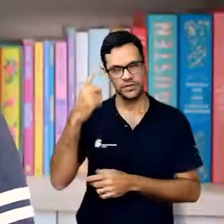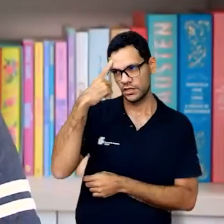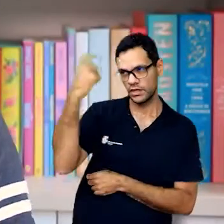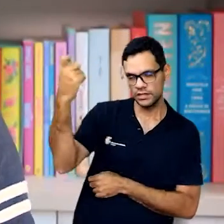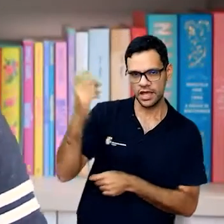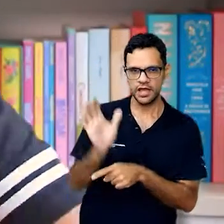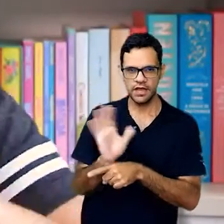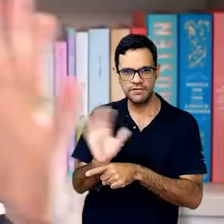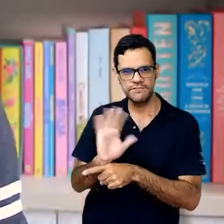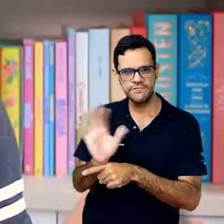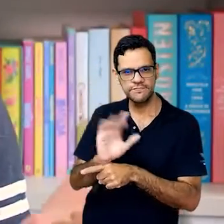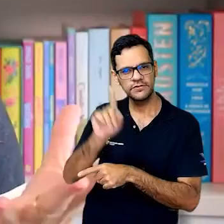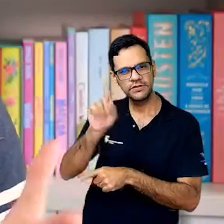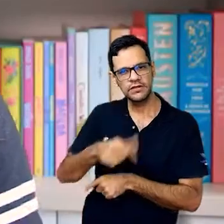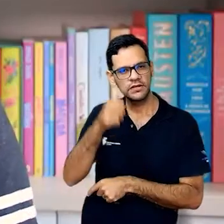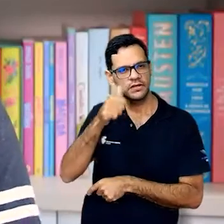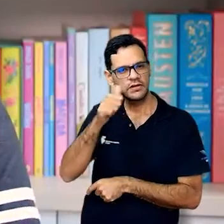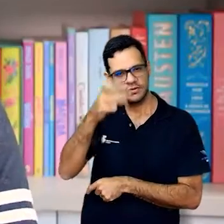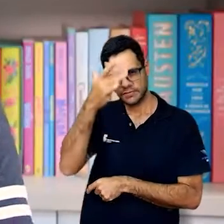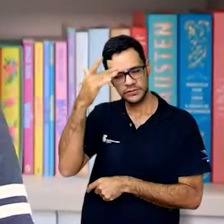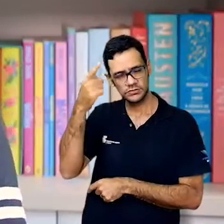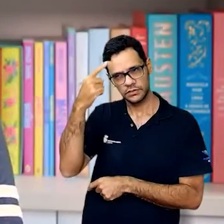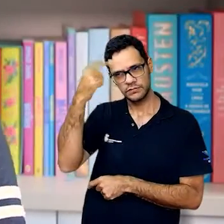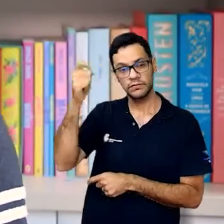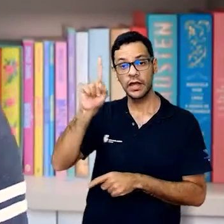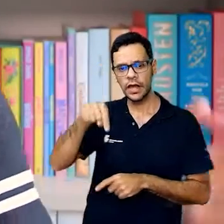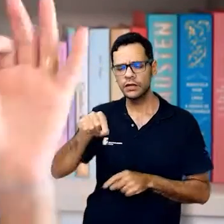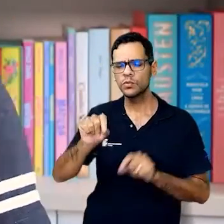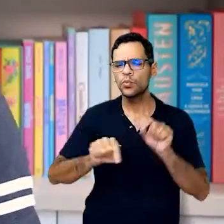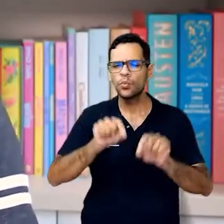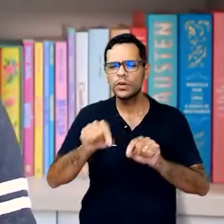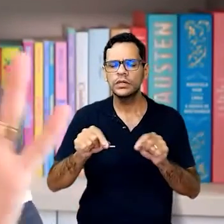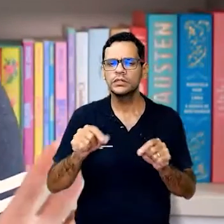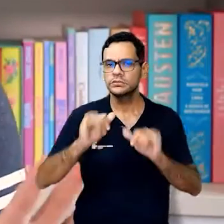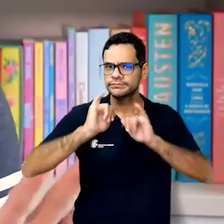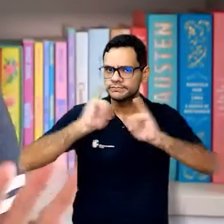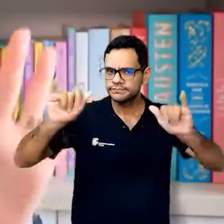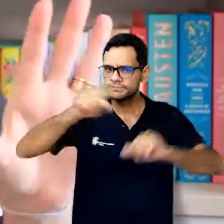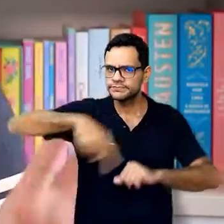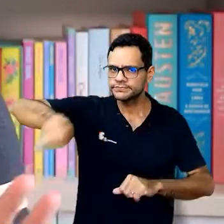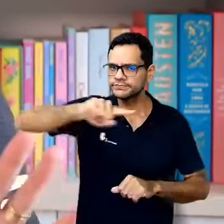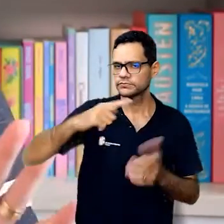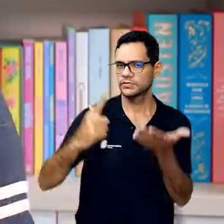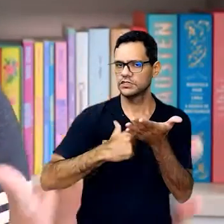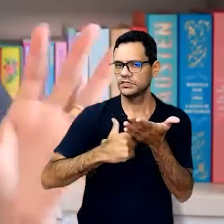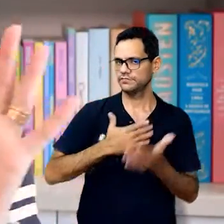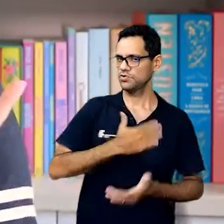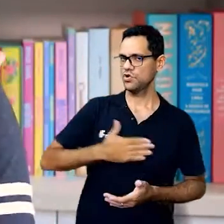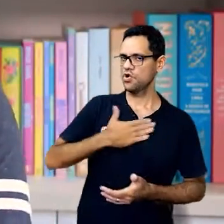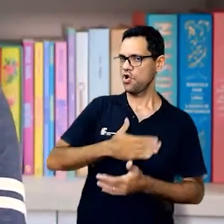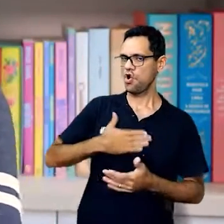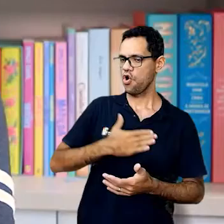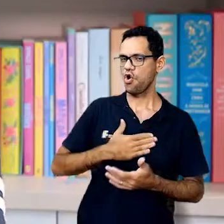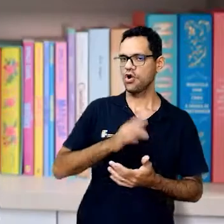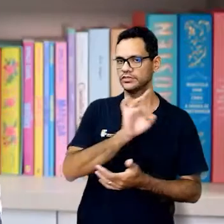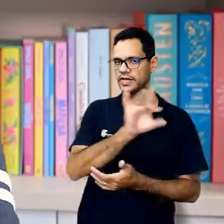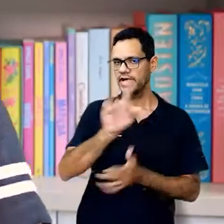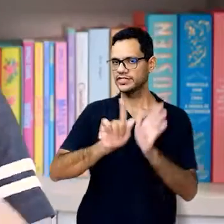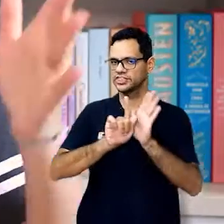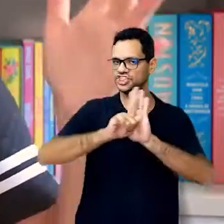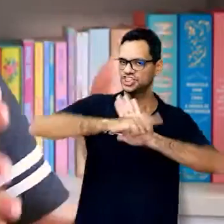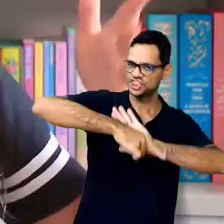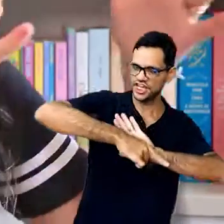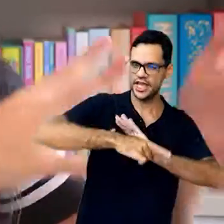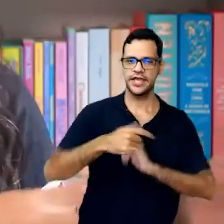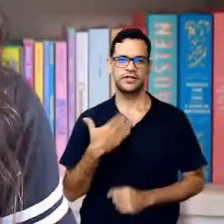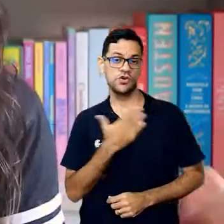Quem criou essa tag, essa ideia de vídeo foi a Renieri do Palavras Radioativas, e a ideia é basicamente contar pra vocês quais são os nossos livros favoritos